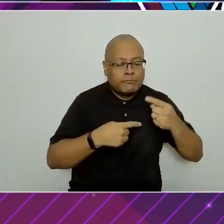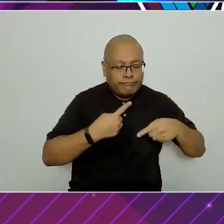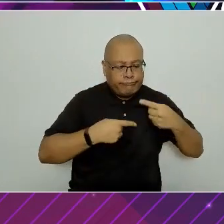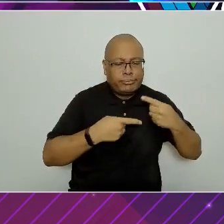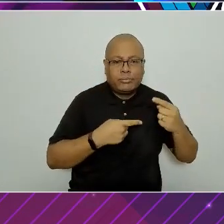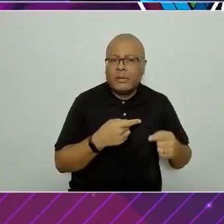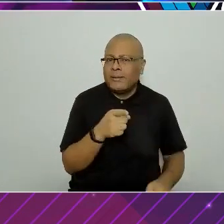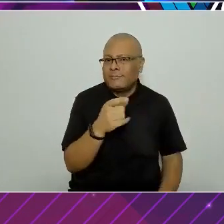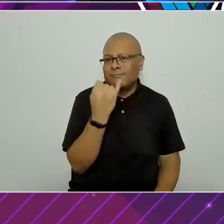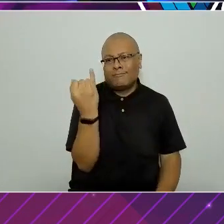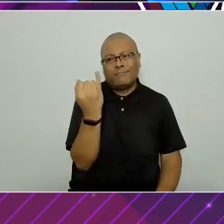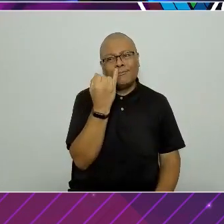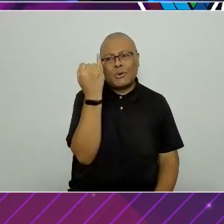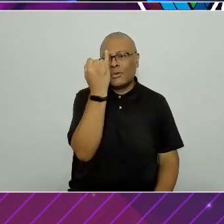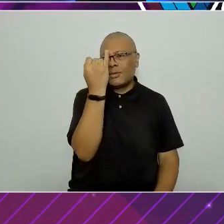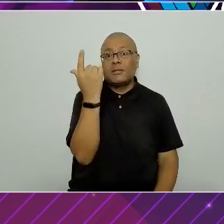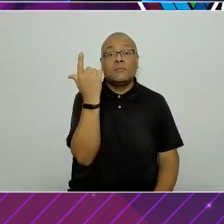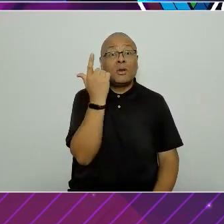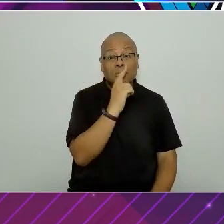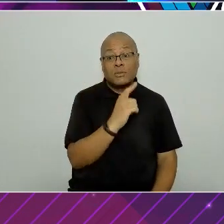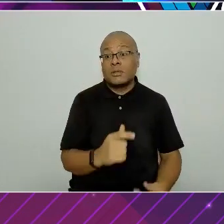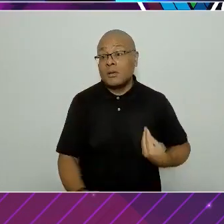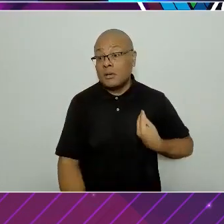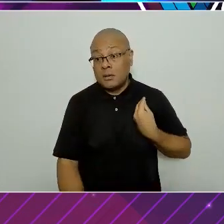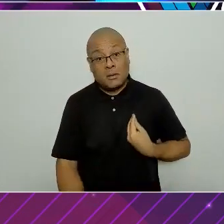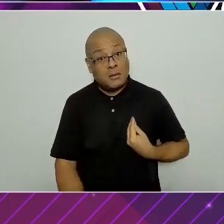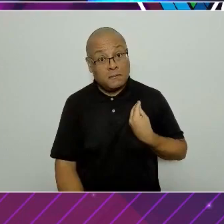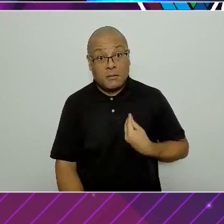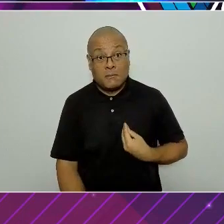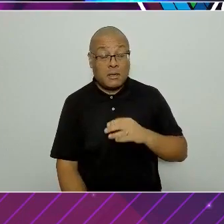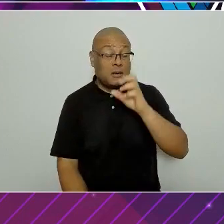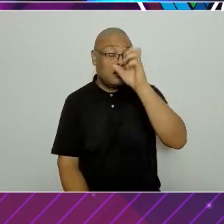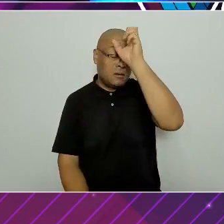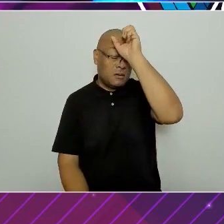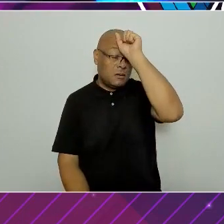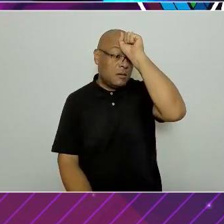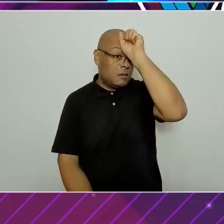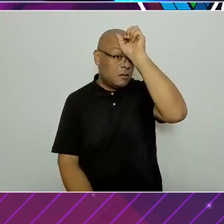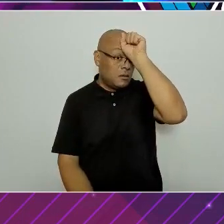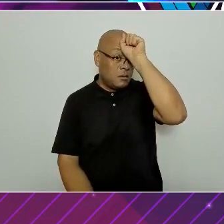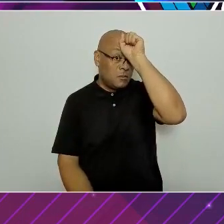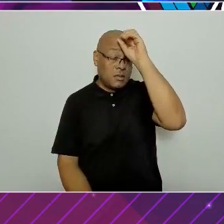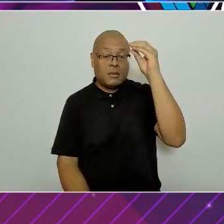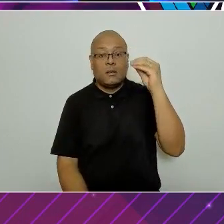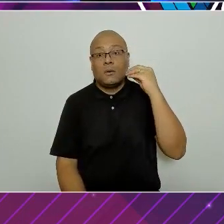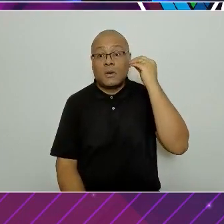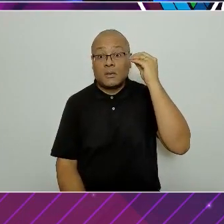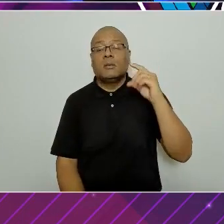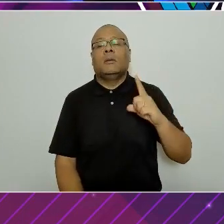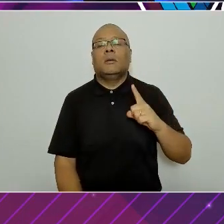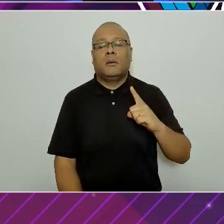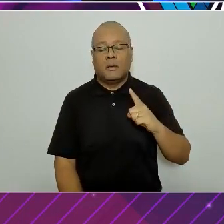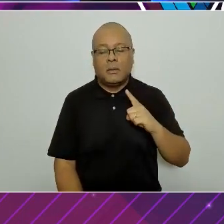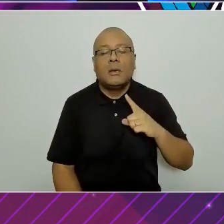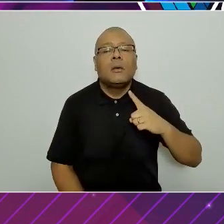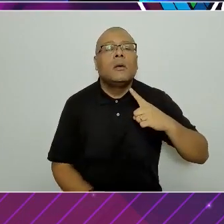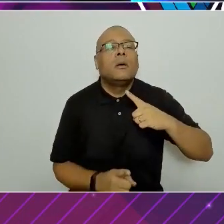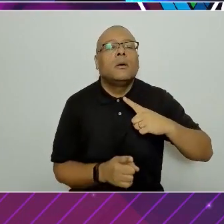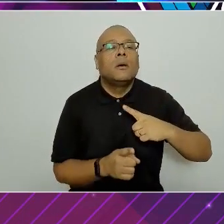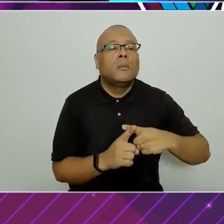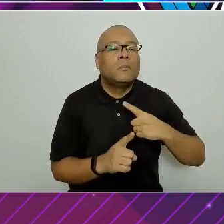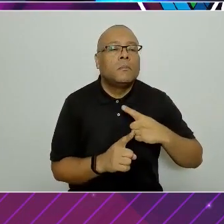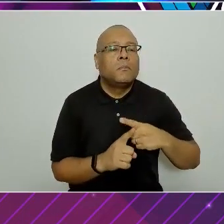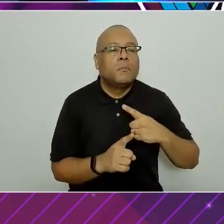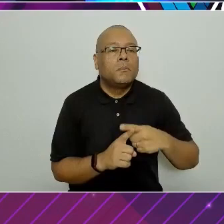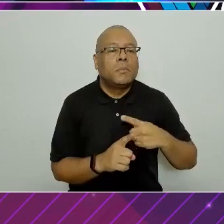muito importante para a gente conseguir viver, para a gente conseguir aprender, né, conforme as experiências que a gente adquire, porque assim que daqui a